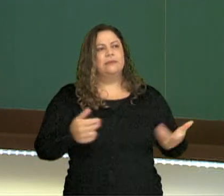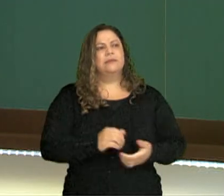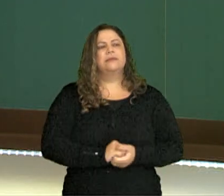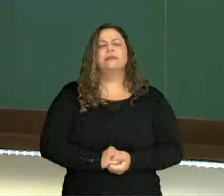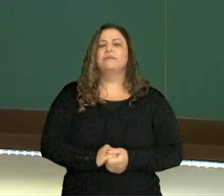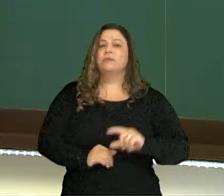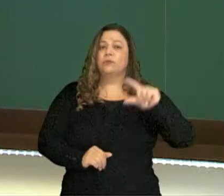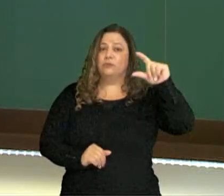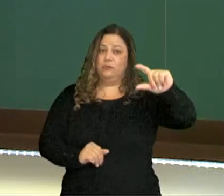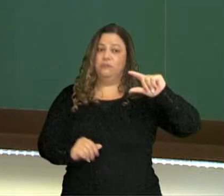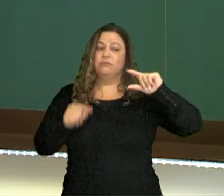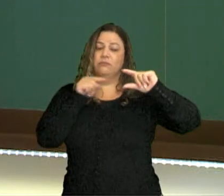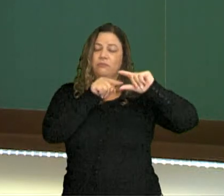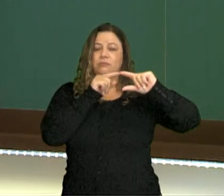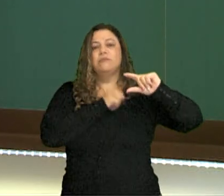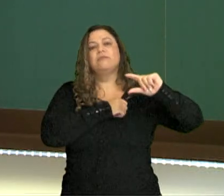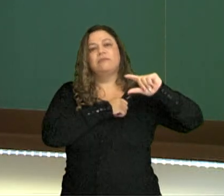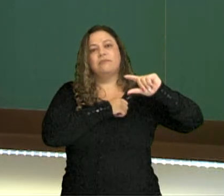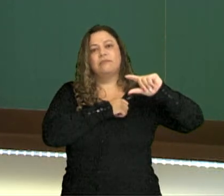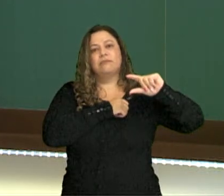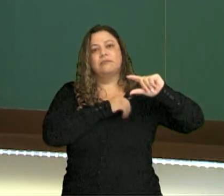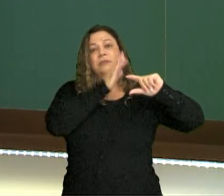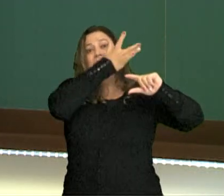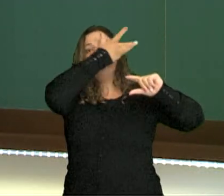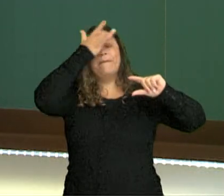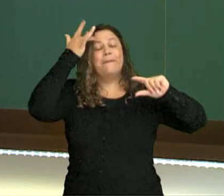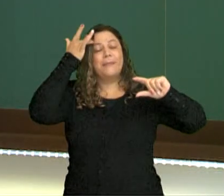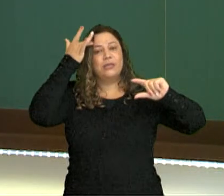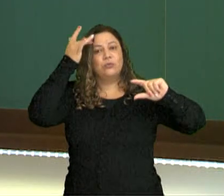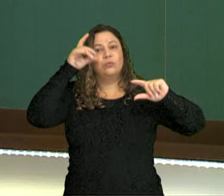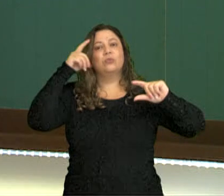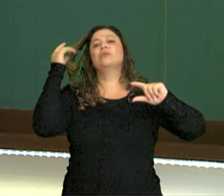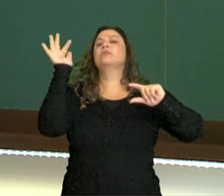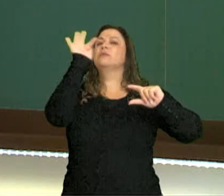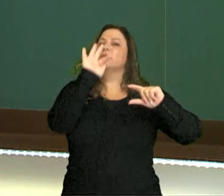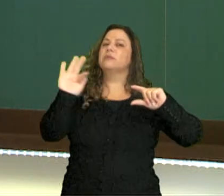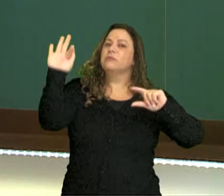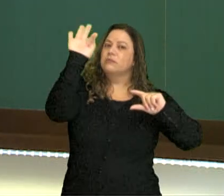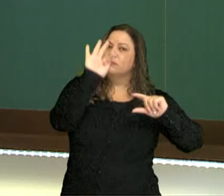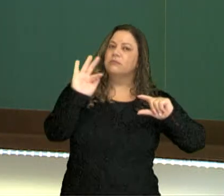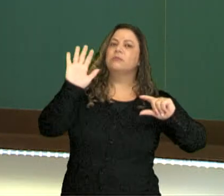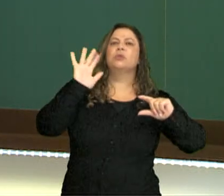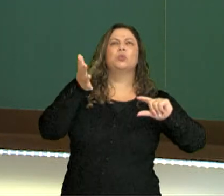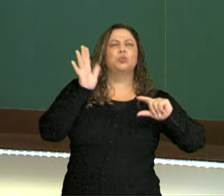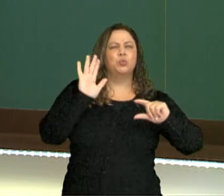neste final, ele coloca assim, pessoas que cursaram a faculdade. Então,